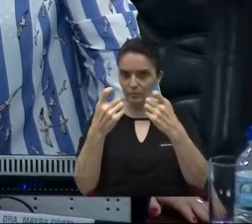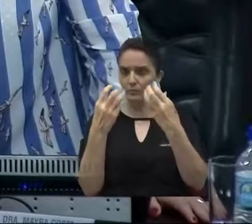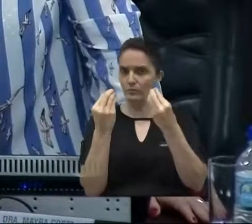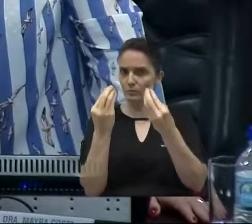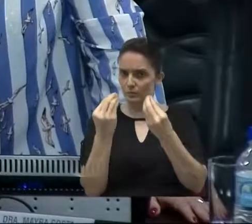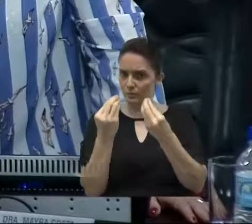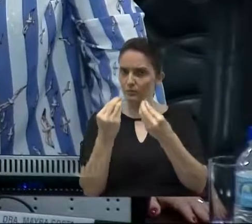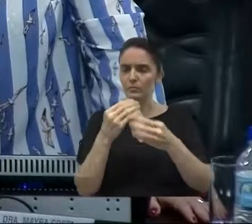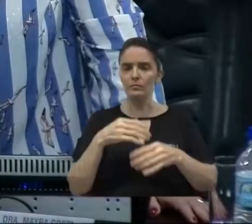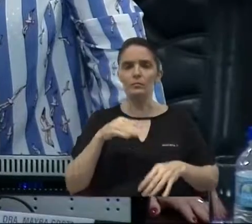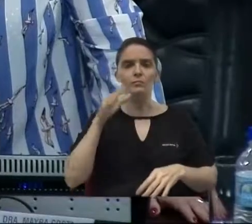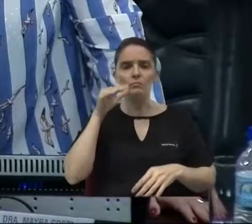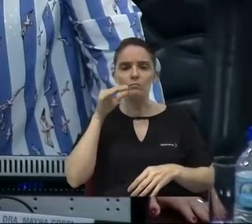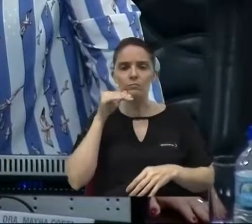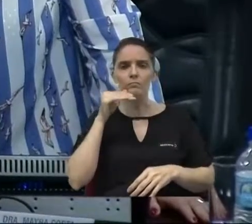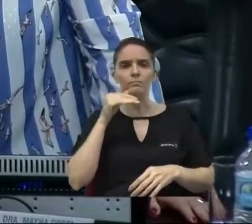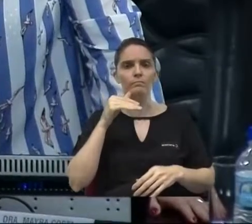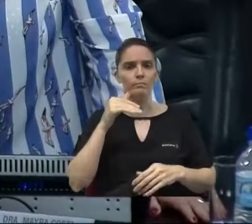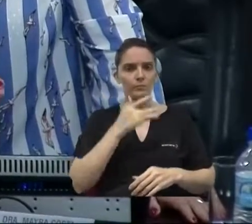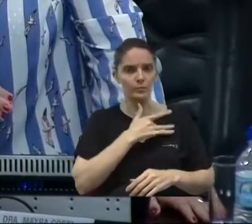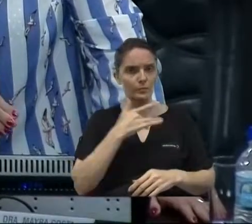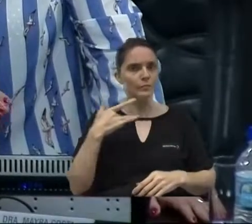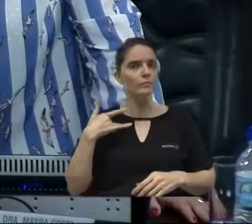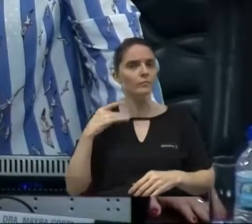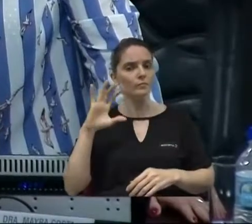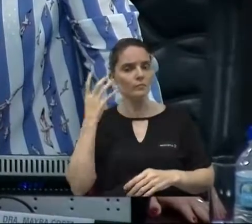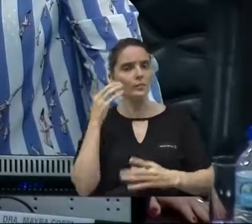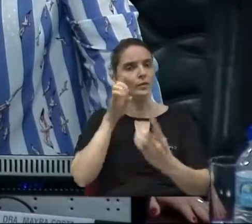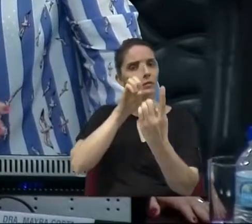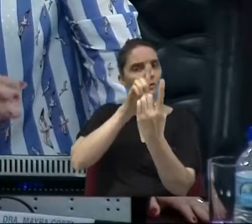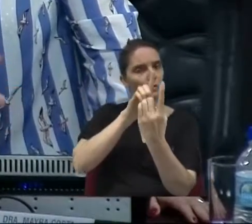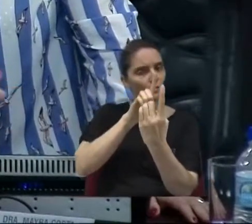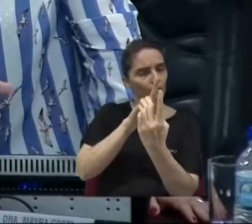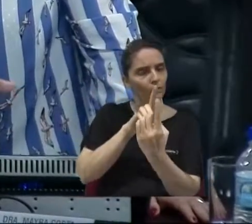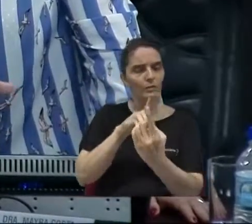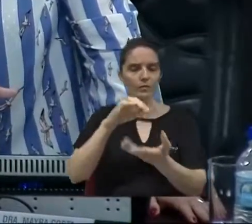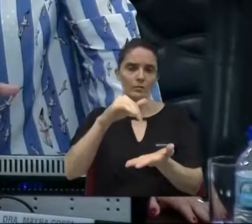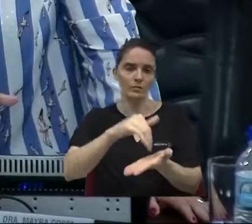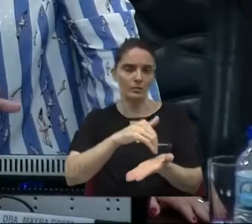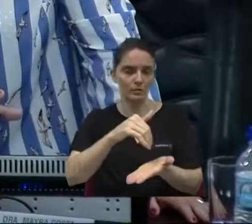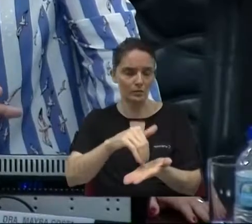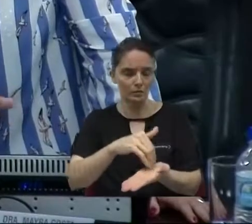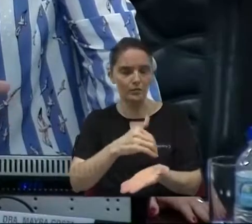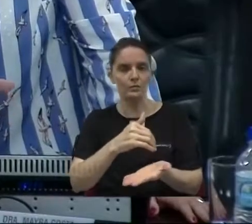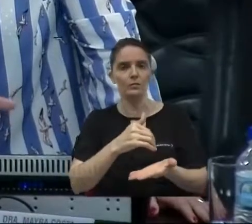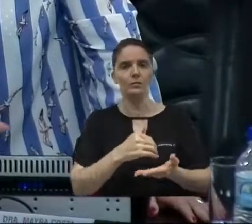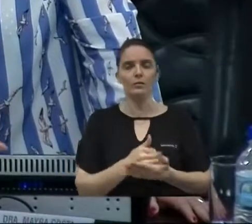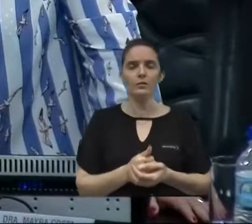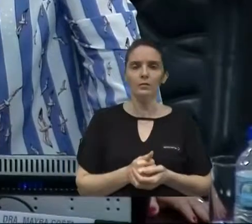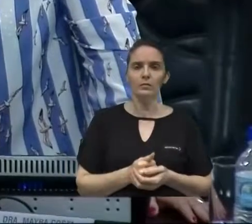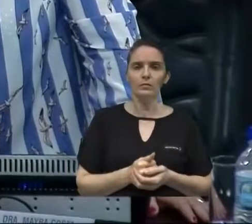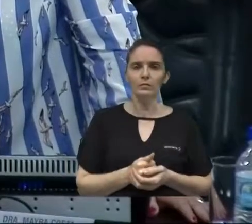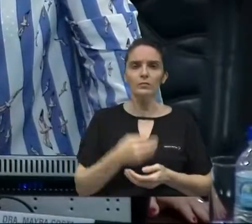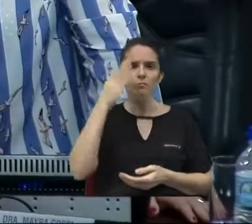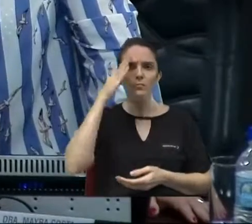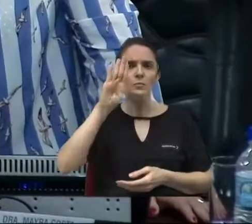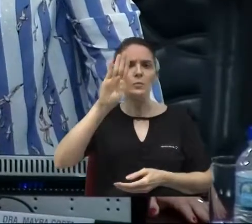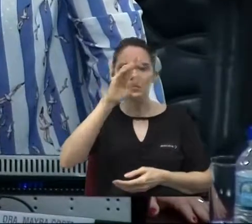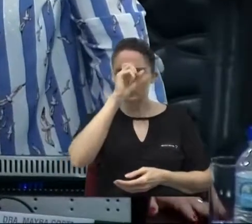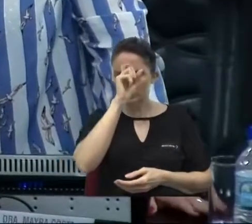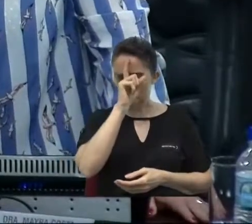da saúde, não só o médico, quanto o atendente, a recepcionista, principalmente no hospital em